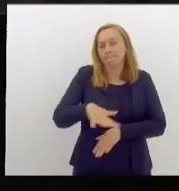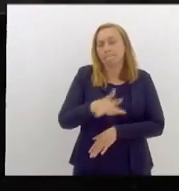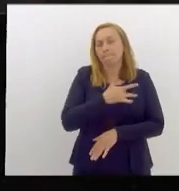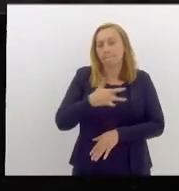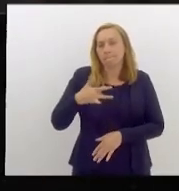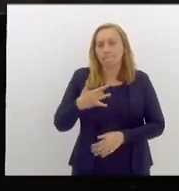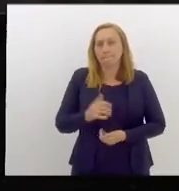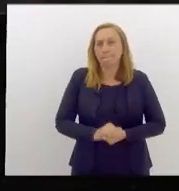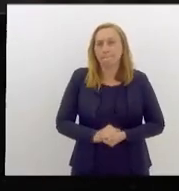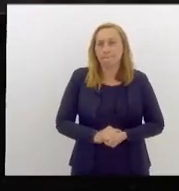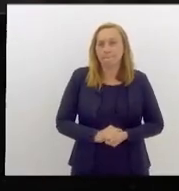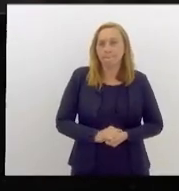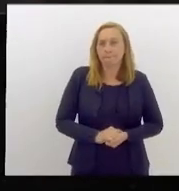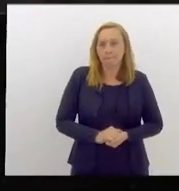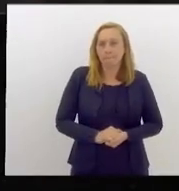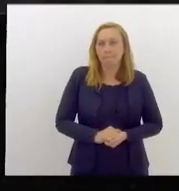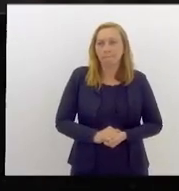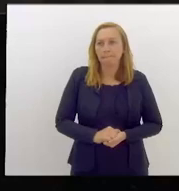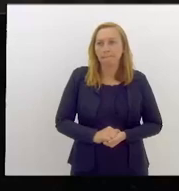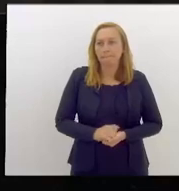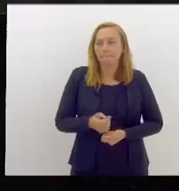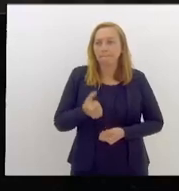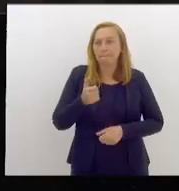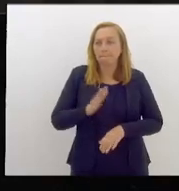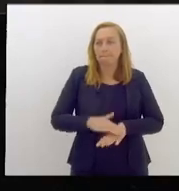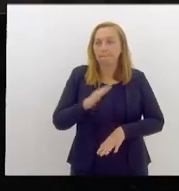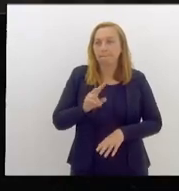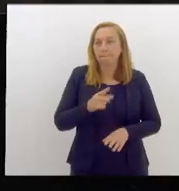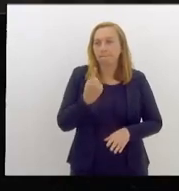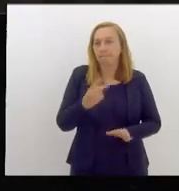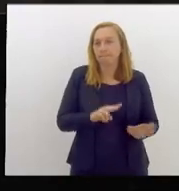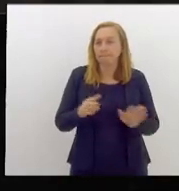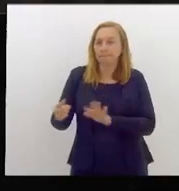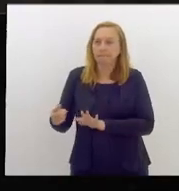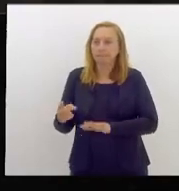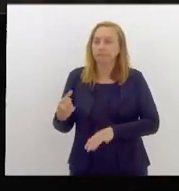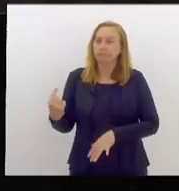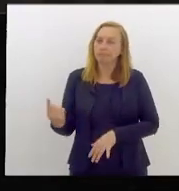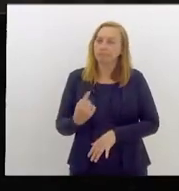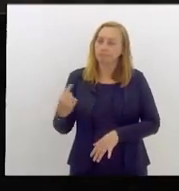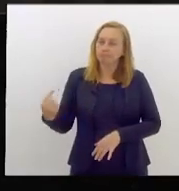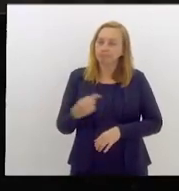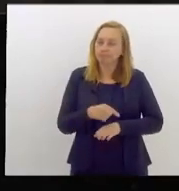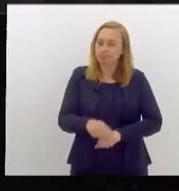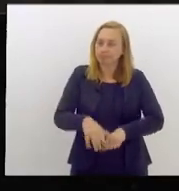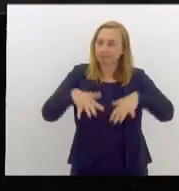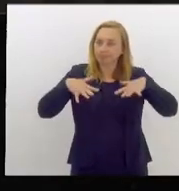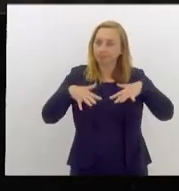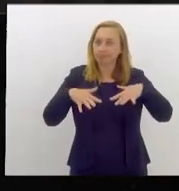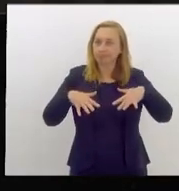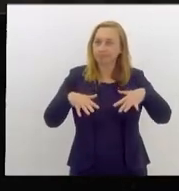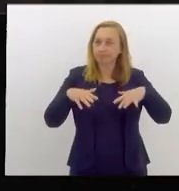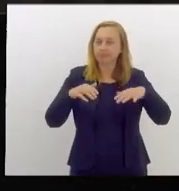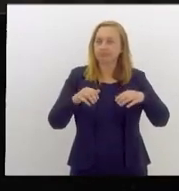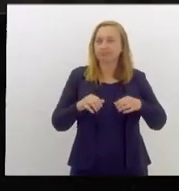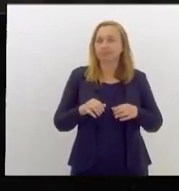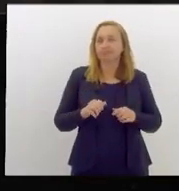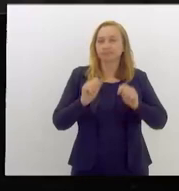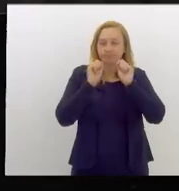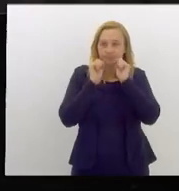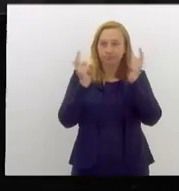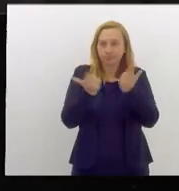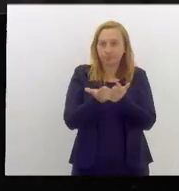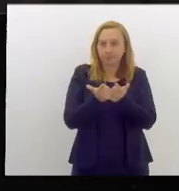saúde e quero lembrar que a pouco mais de uma semana estávamos nesse plenário quando a Assembleia Legislativa